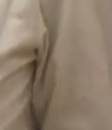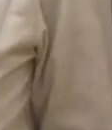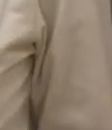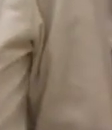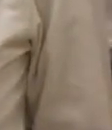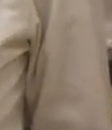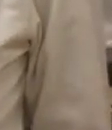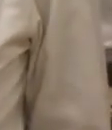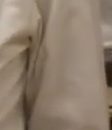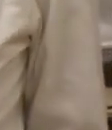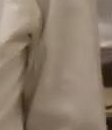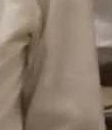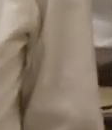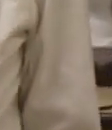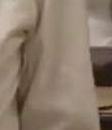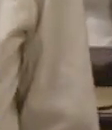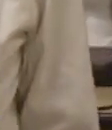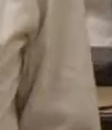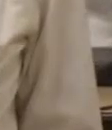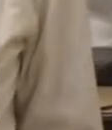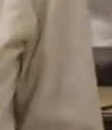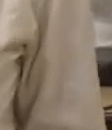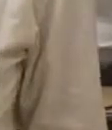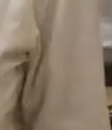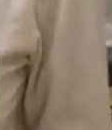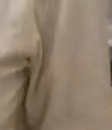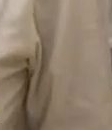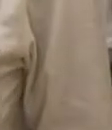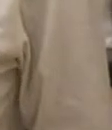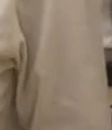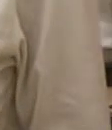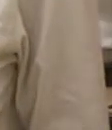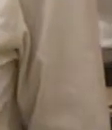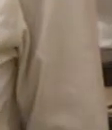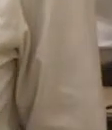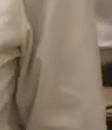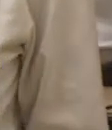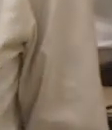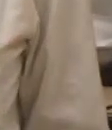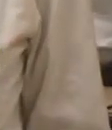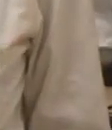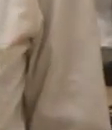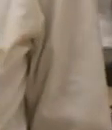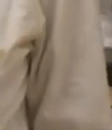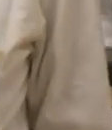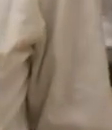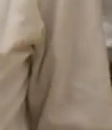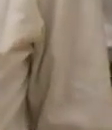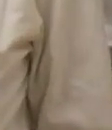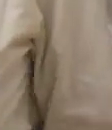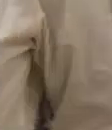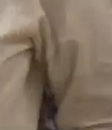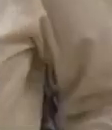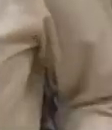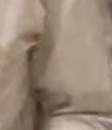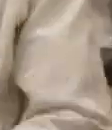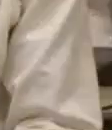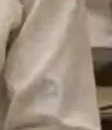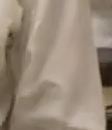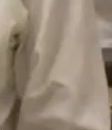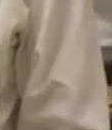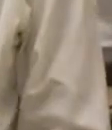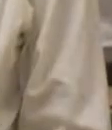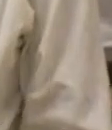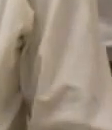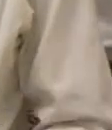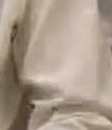isso. É muito importante esse projeto, votei favorável, votaria tantas vezes quantas forem necessárias.